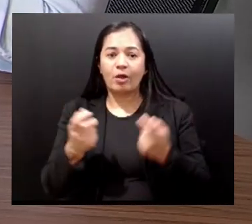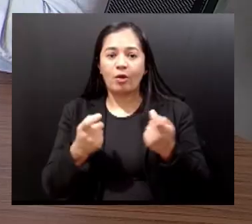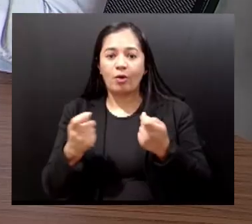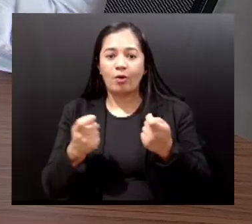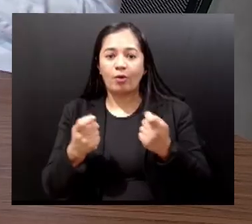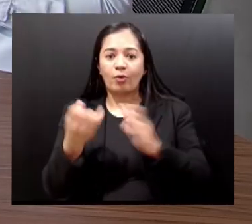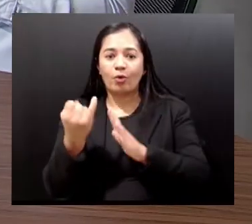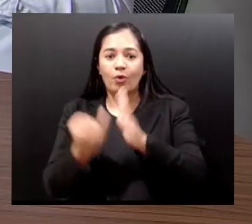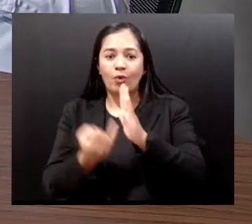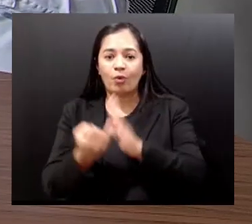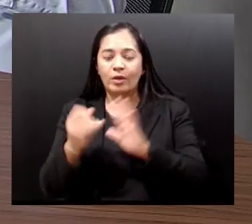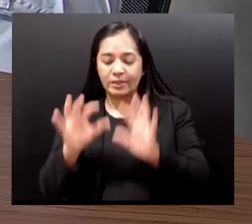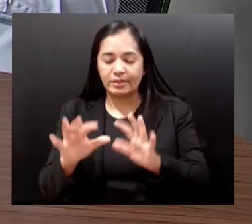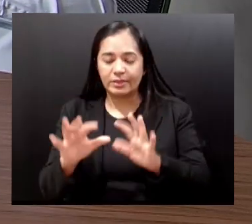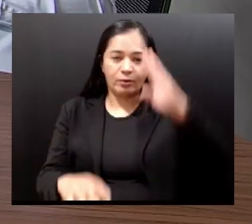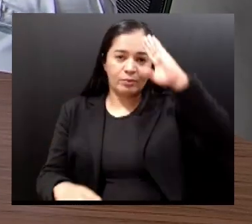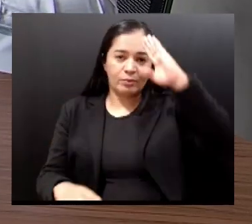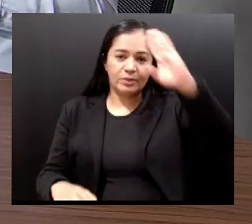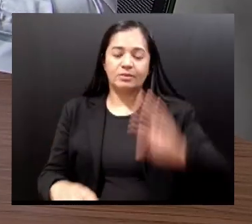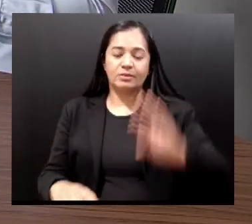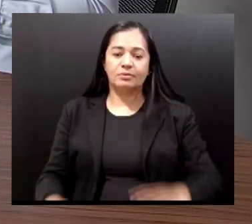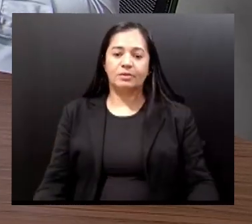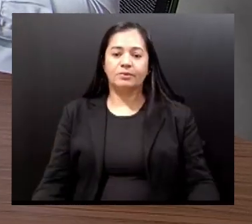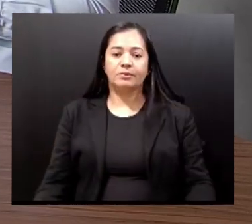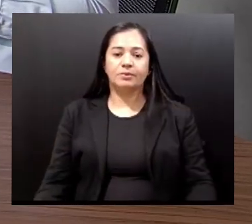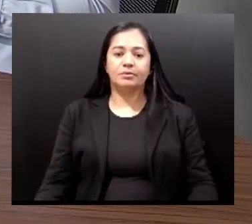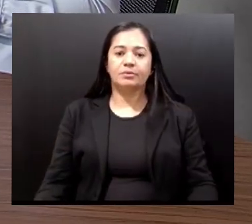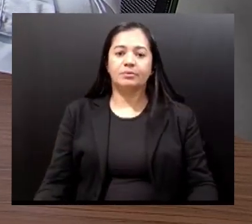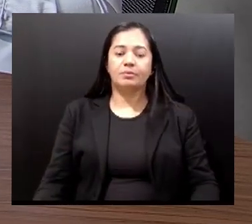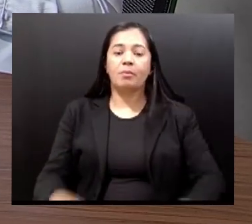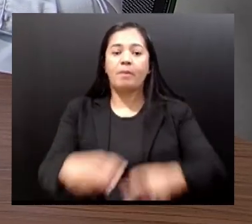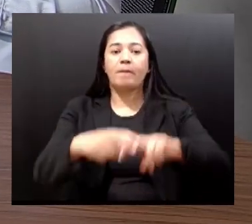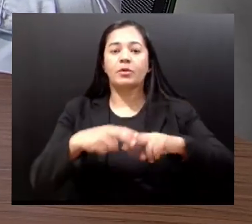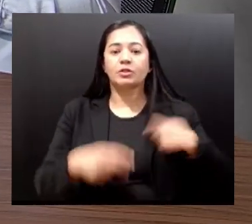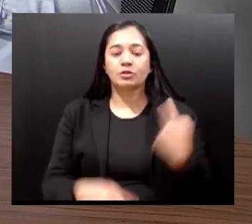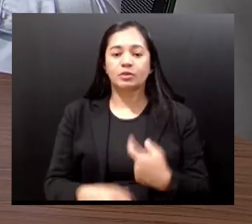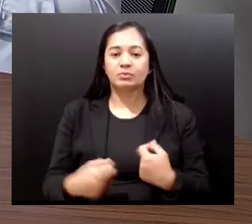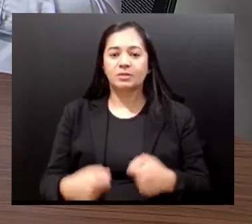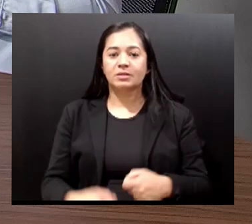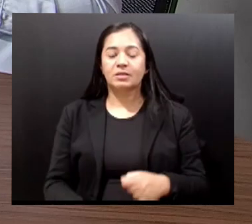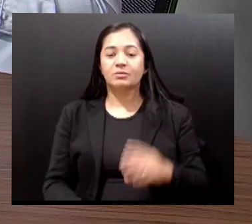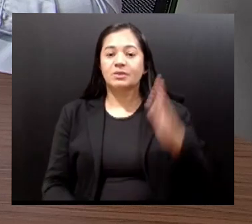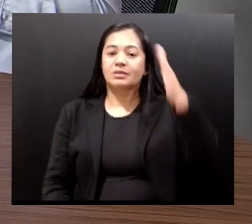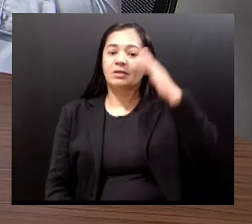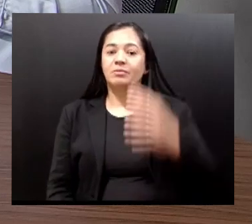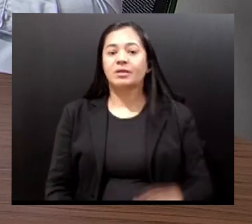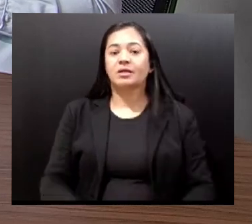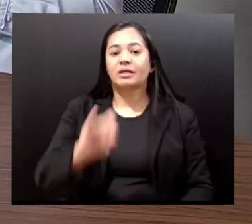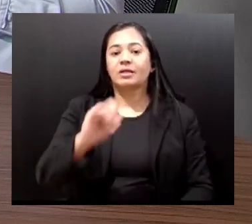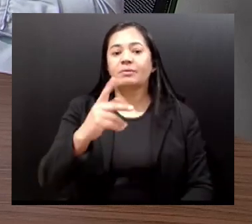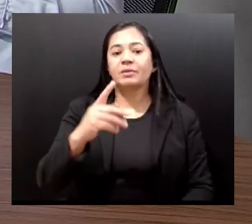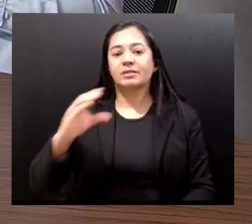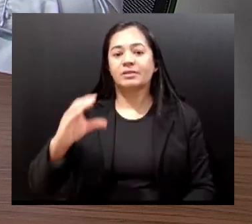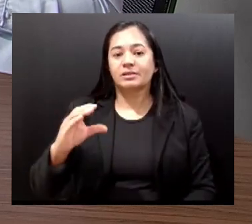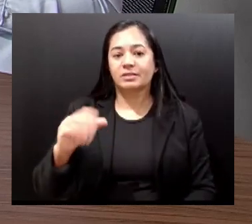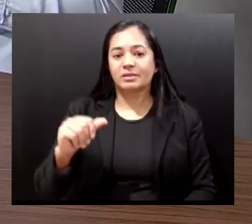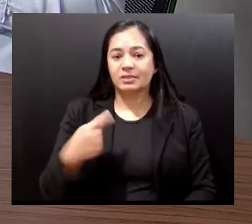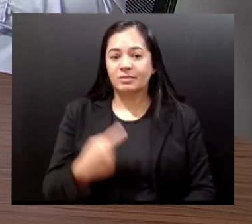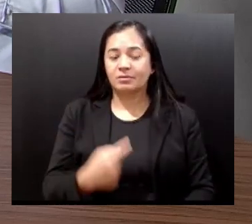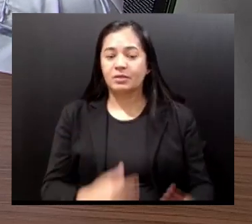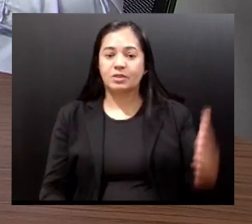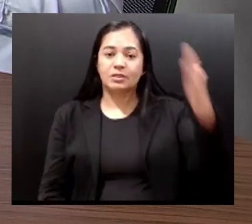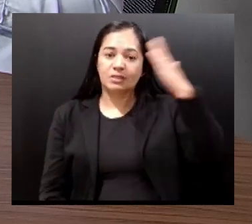principal indicador. Por isso que nós temos que saber sobre IPCA, porque nos ajuda a saber se nossos preços dos alimentos, o que consumimos, está